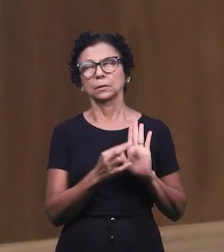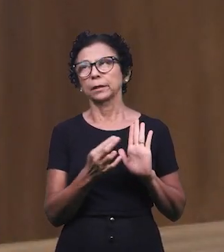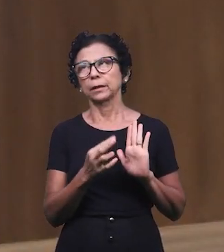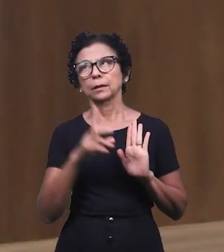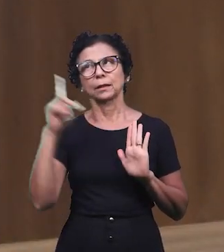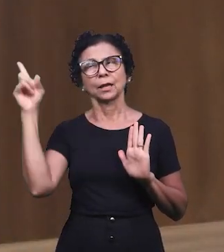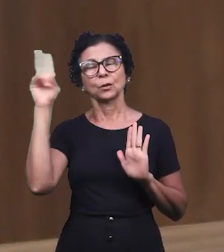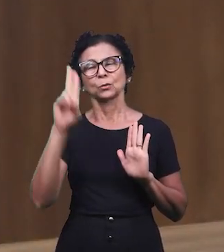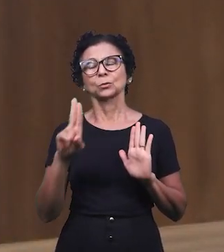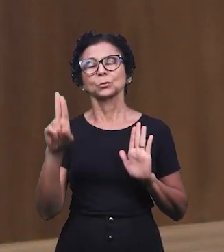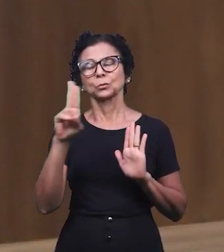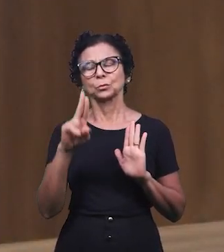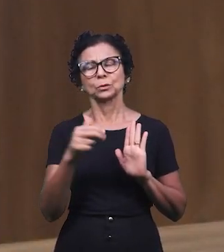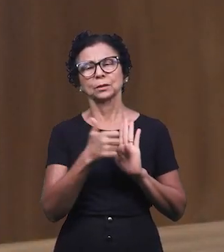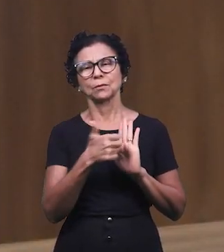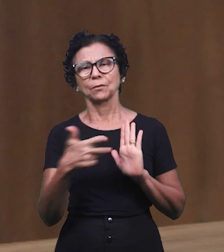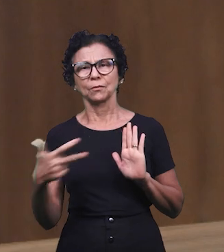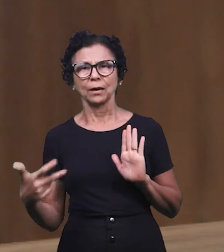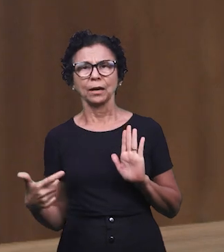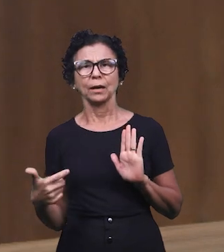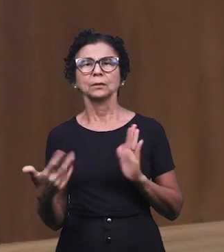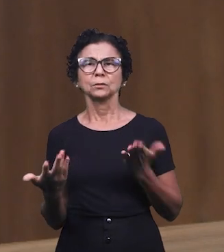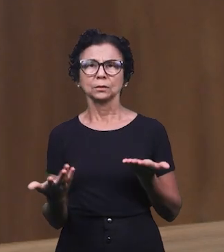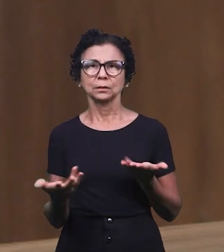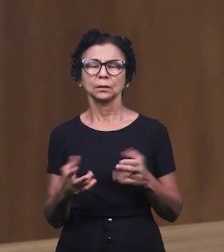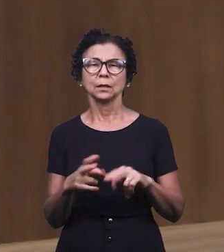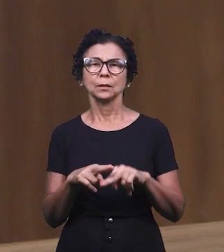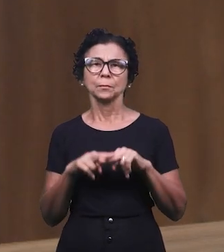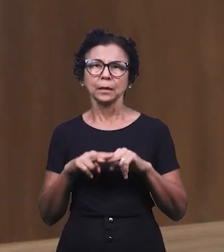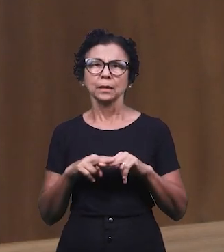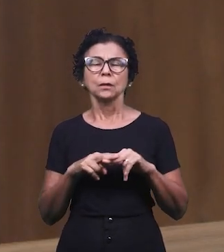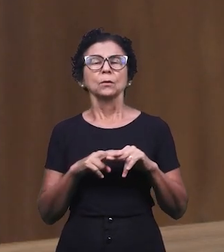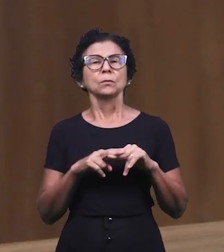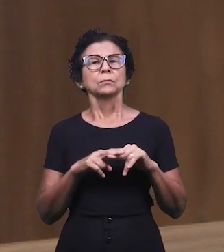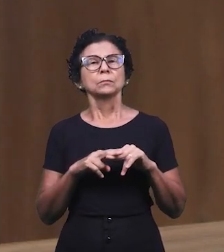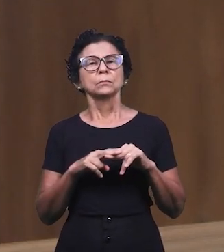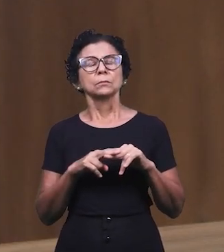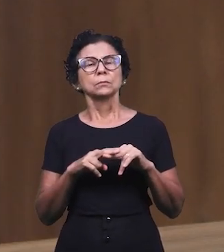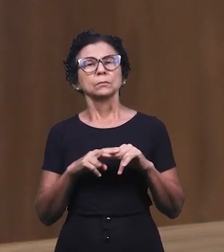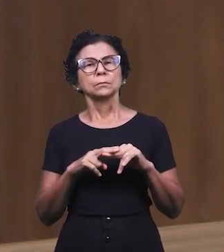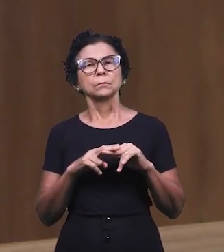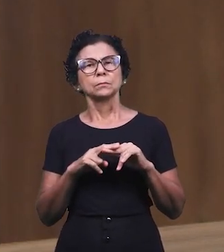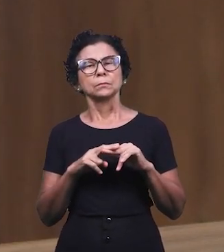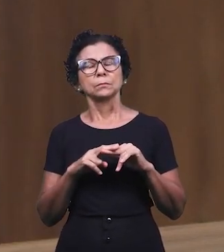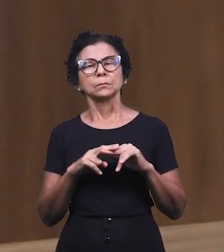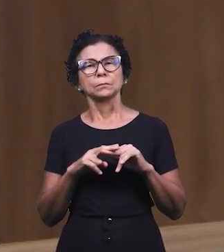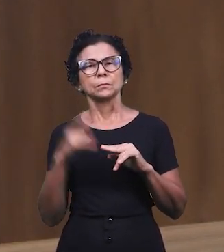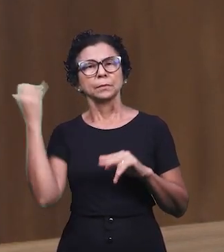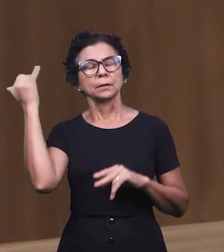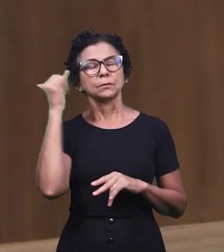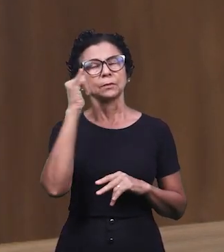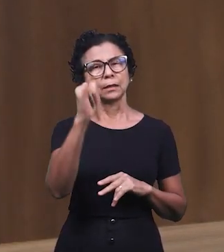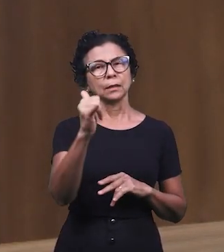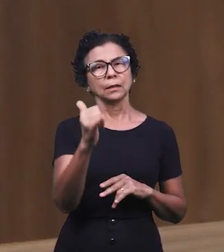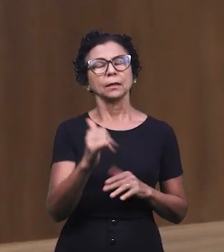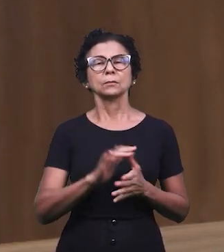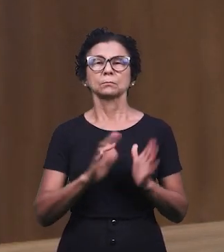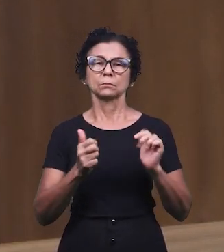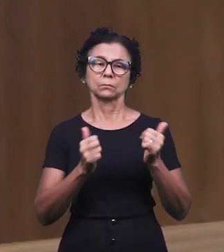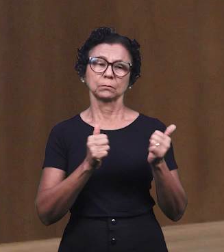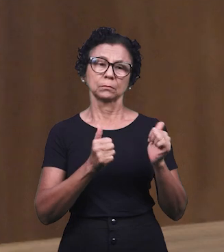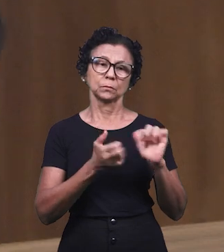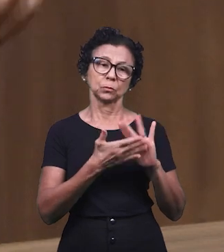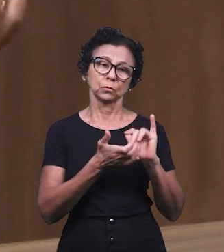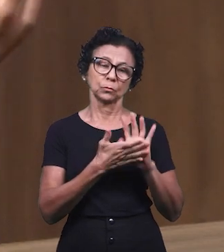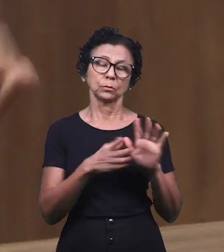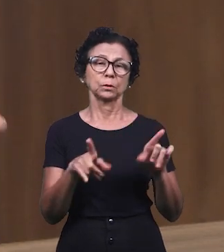usa diversas, né, formas para falar, o louvor também. Mas o que a gente está trazendo aqui é que a gente precisa pensar nesse significado. Então,